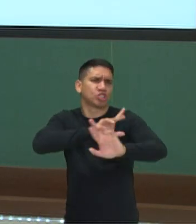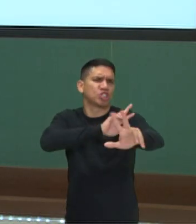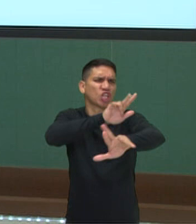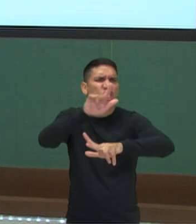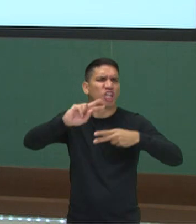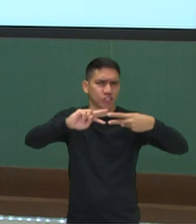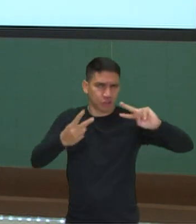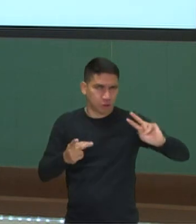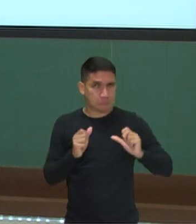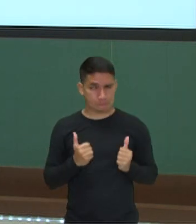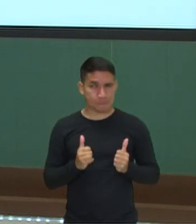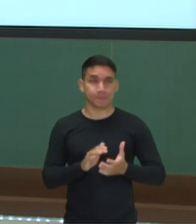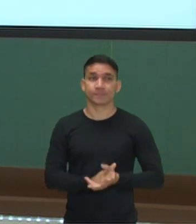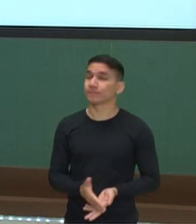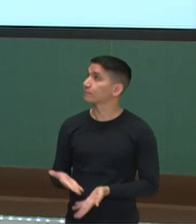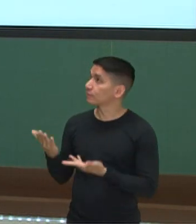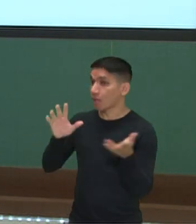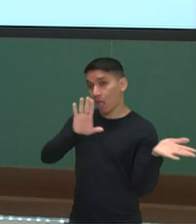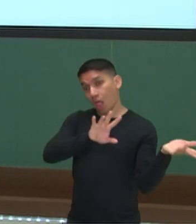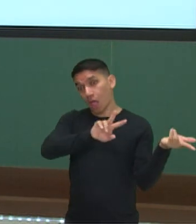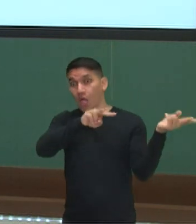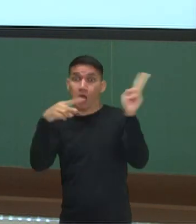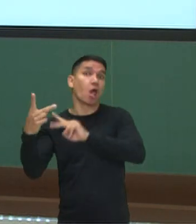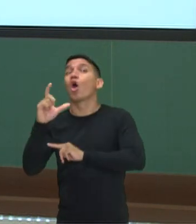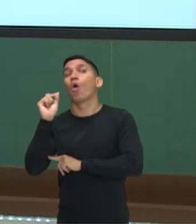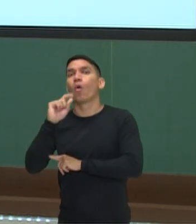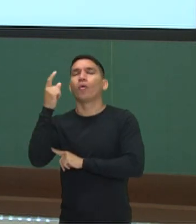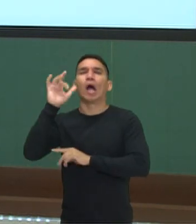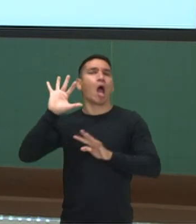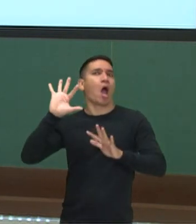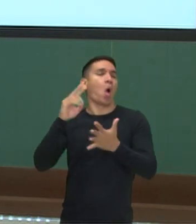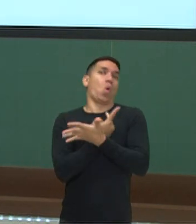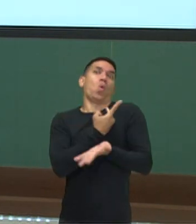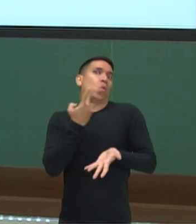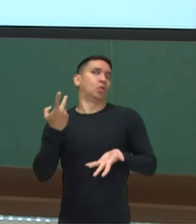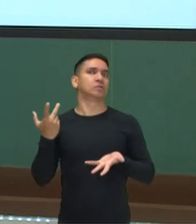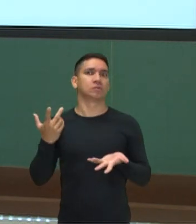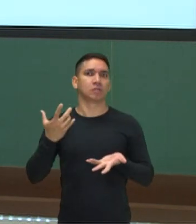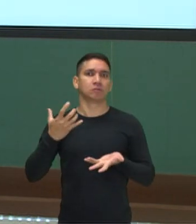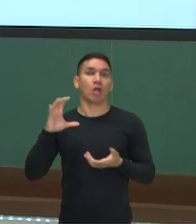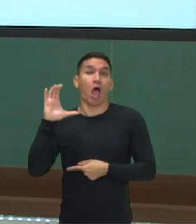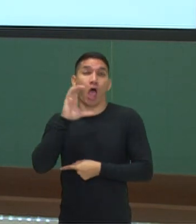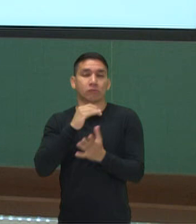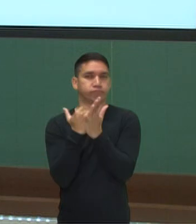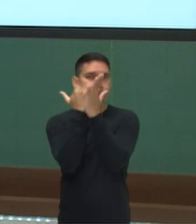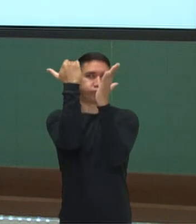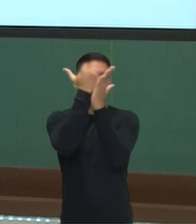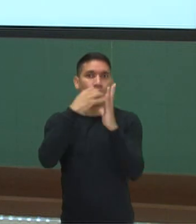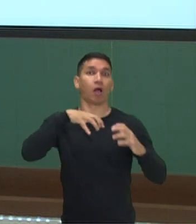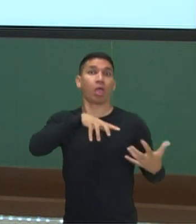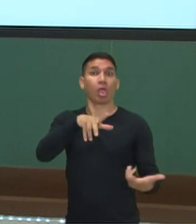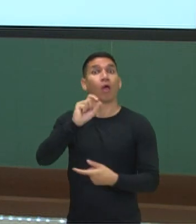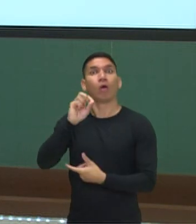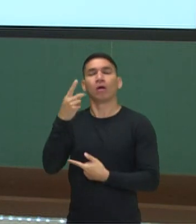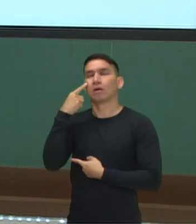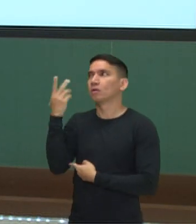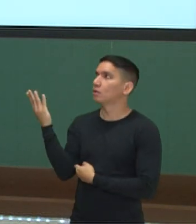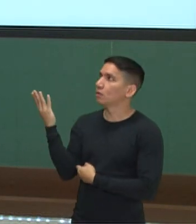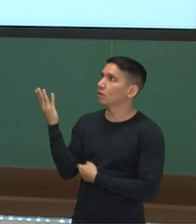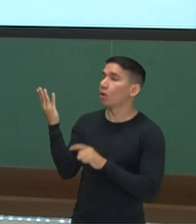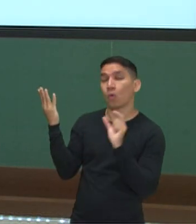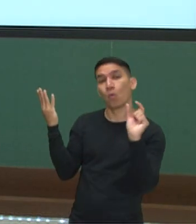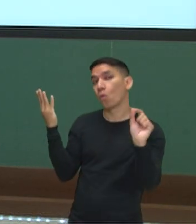geneticamente diferentes. E aí aqui nós temos um evento climático, o aquecimento global. E veja o que